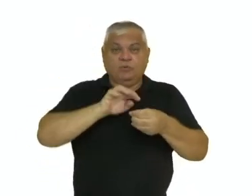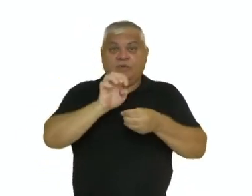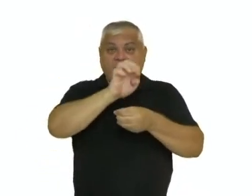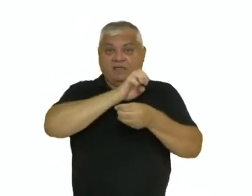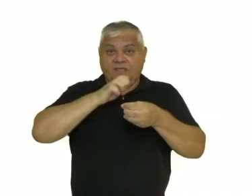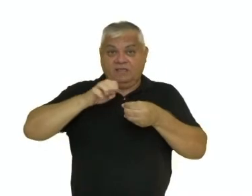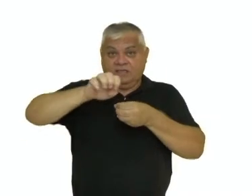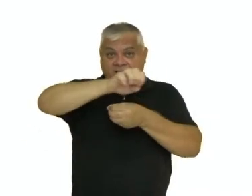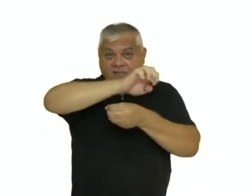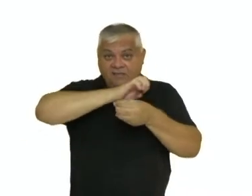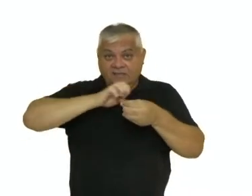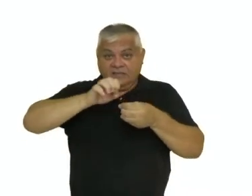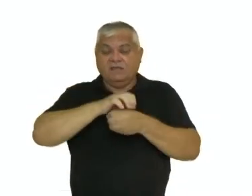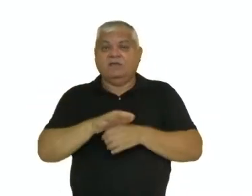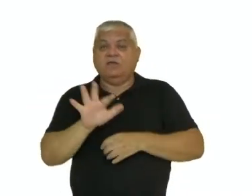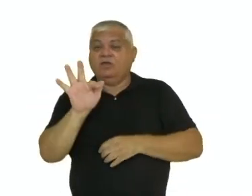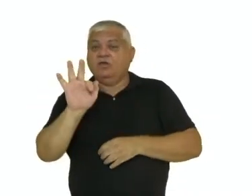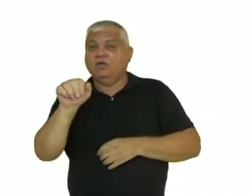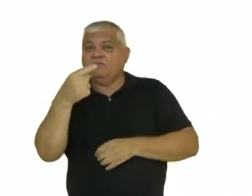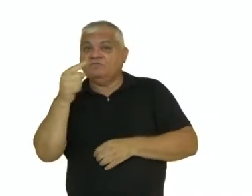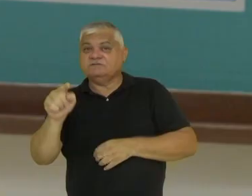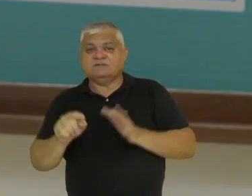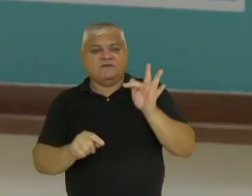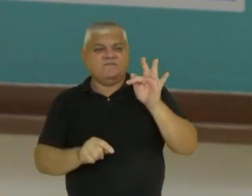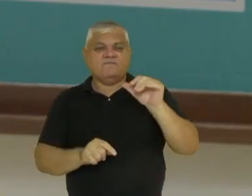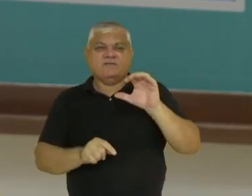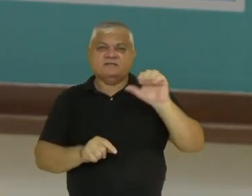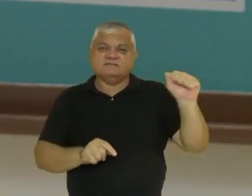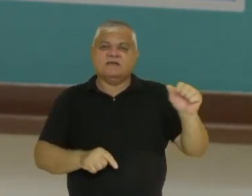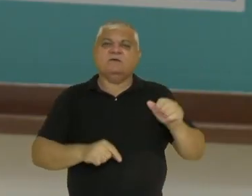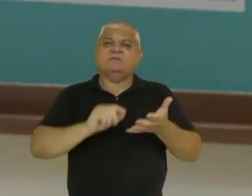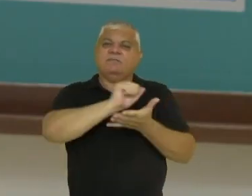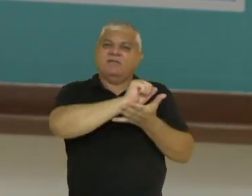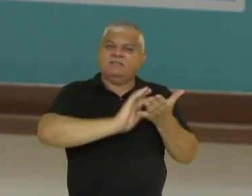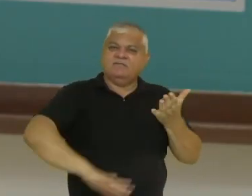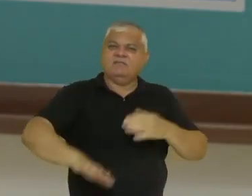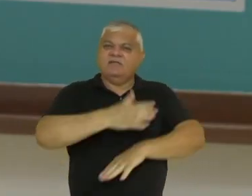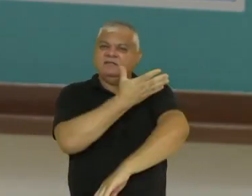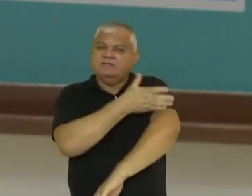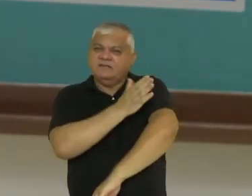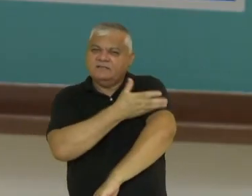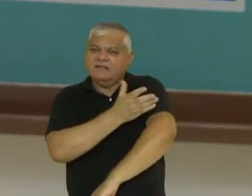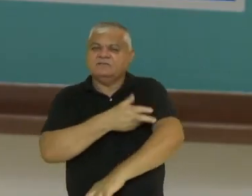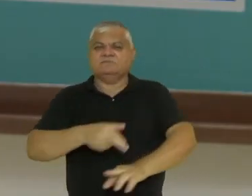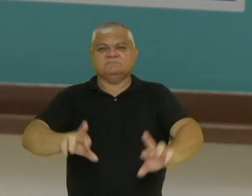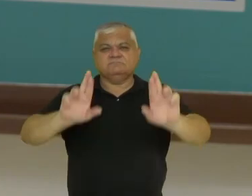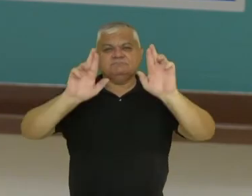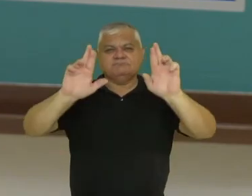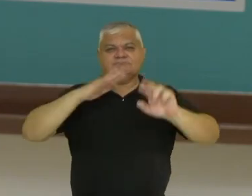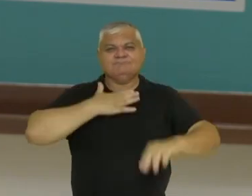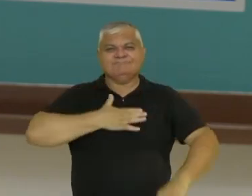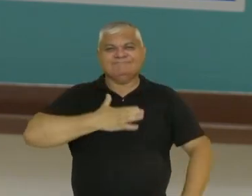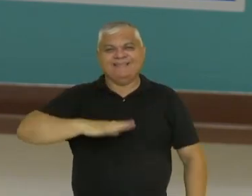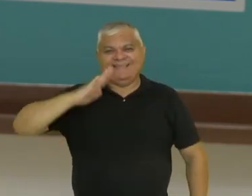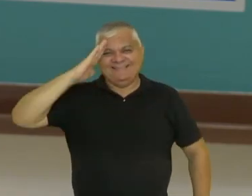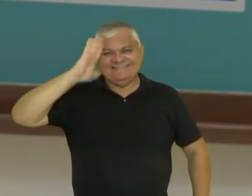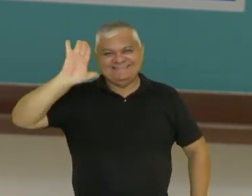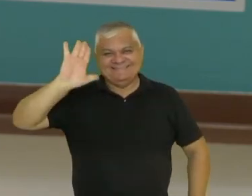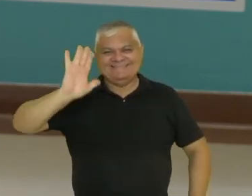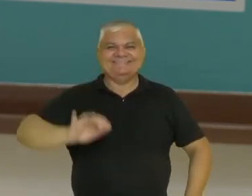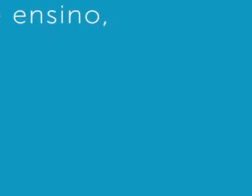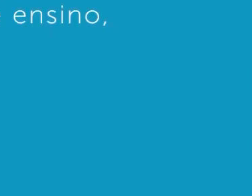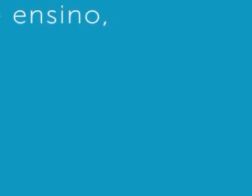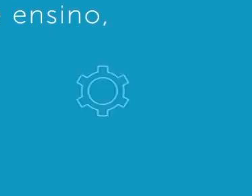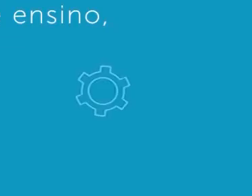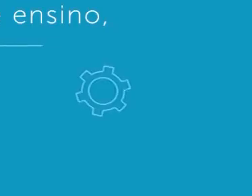eletrosfera, definimos fusão e fissão nuclear e praticamos o conhecimento com atividades. Espero que vocês tenham gostado e até breve!